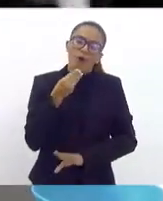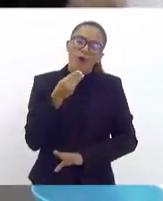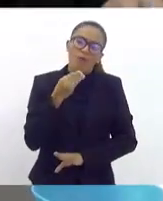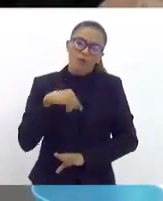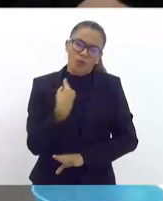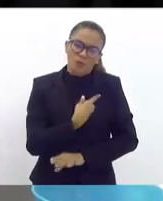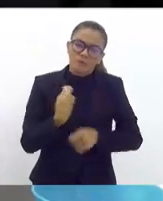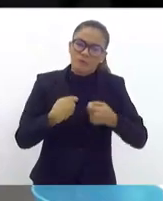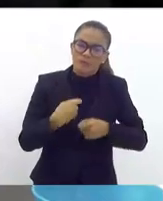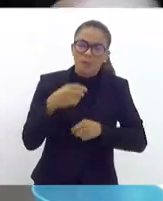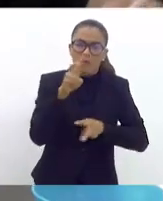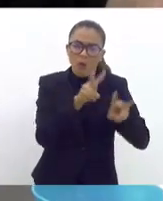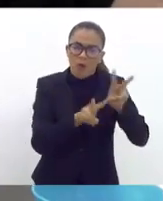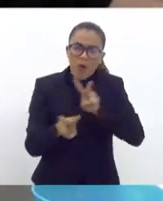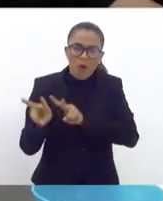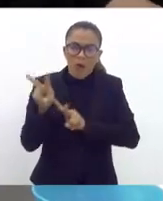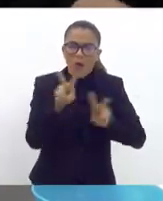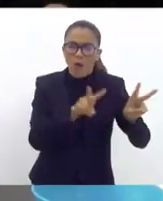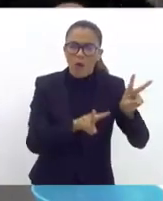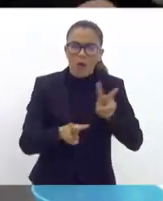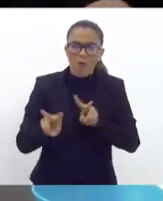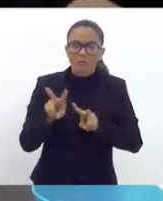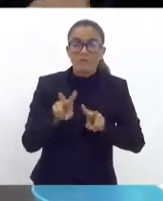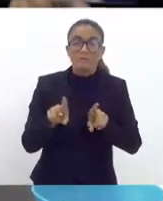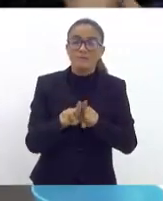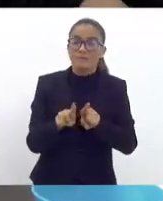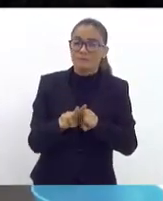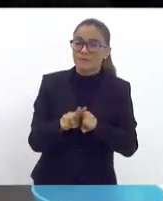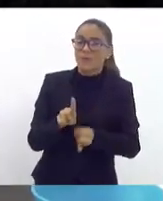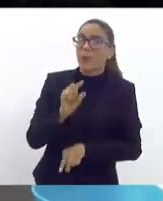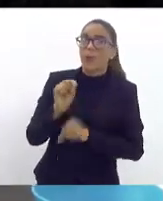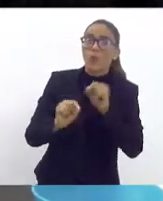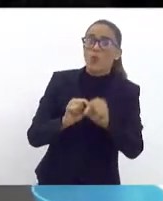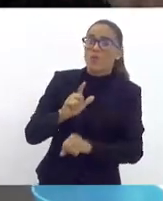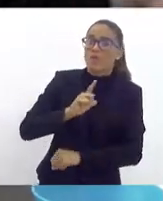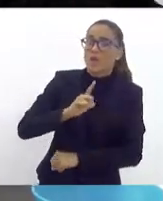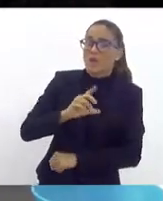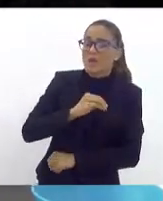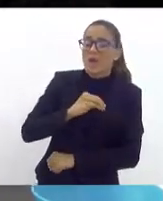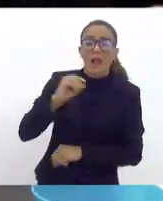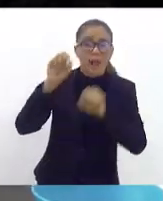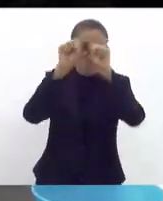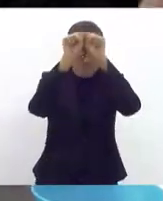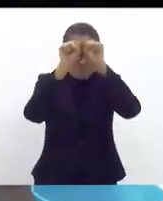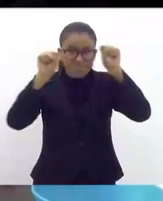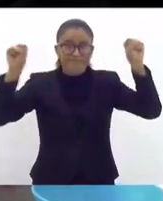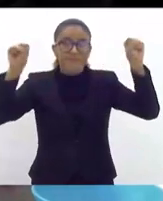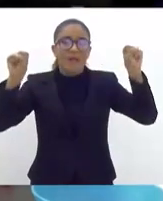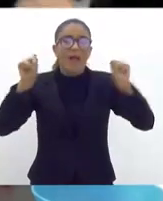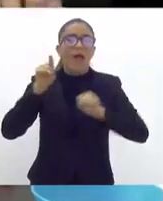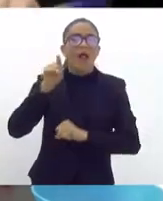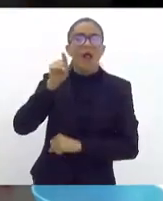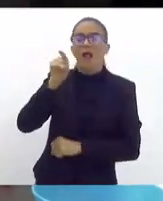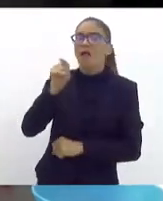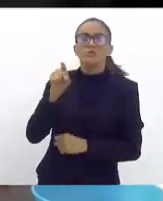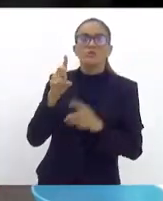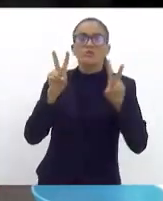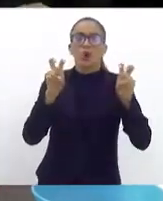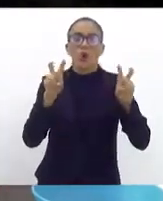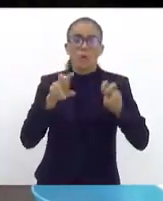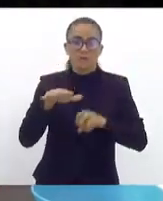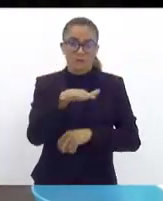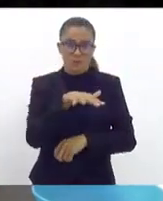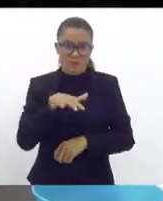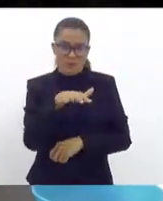também que observar o que existe no âmbito do Supremo Tribunal em relação a esse tipo de questão